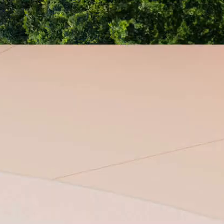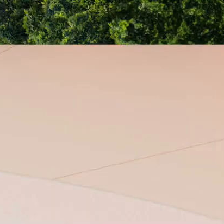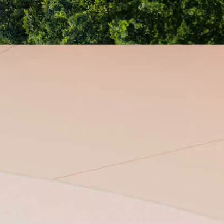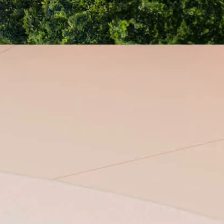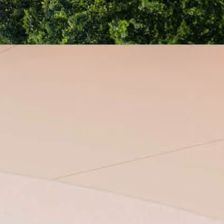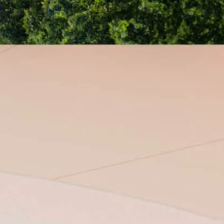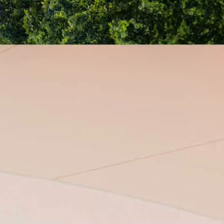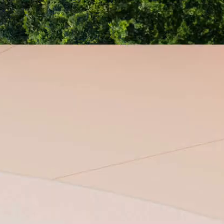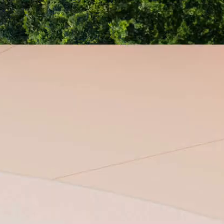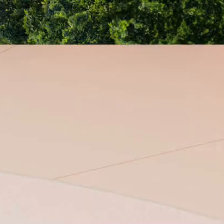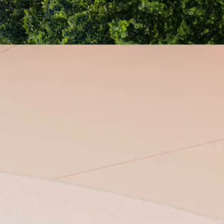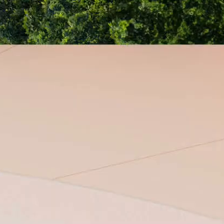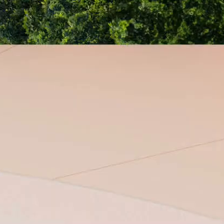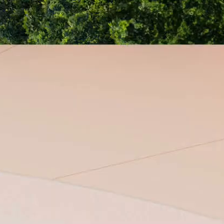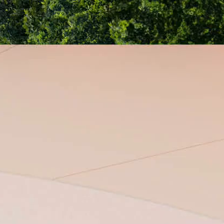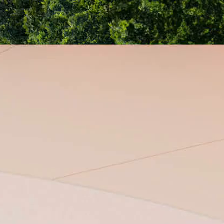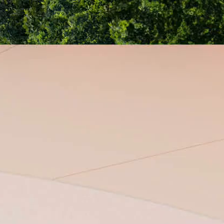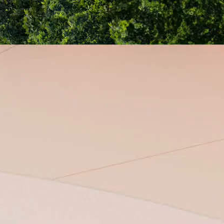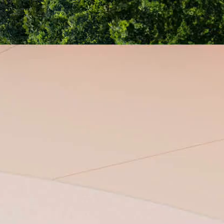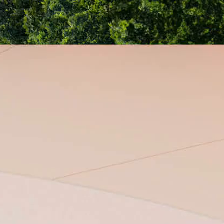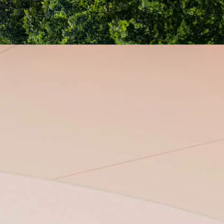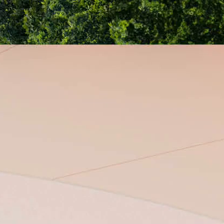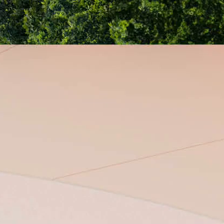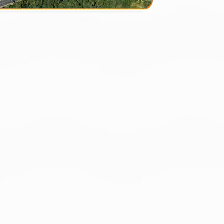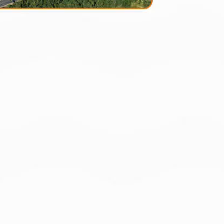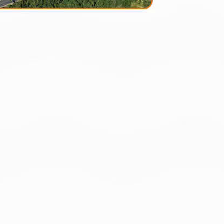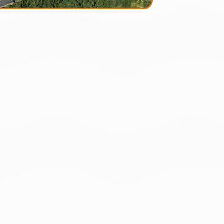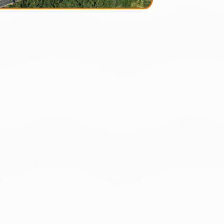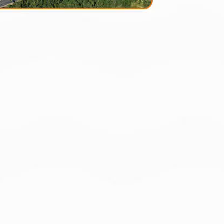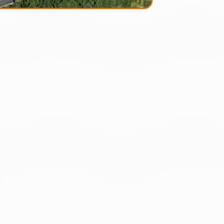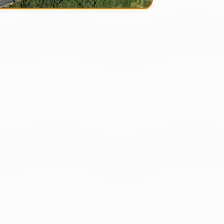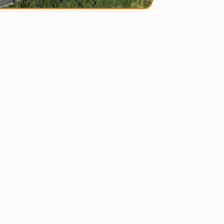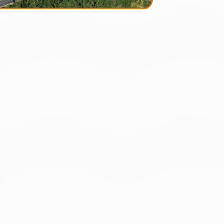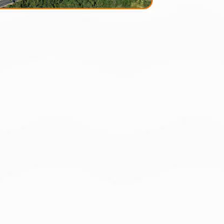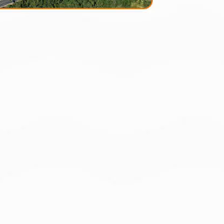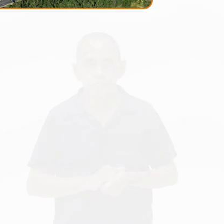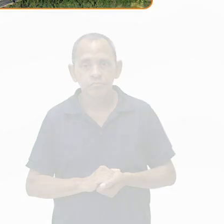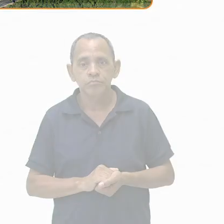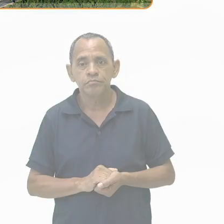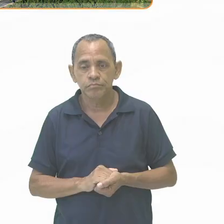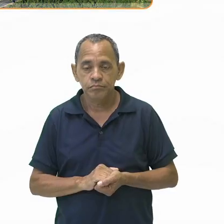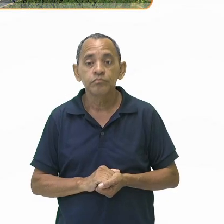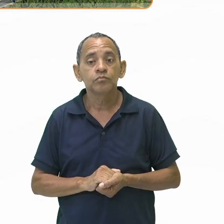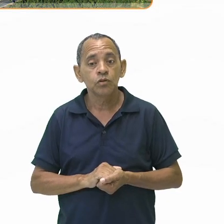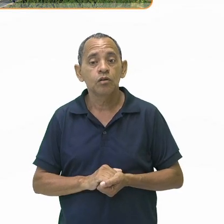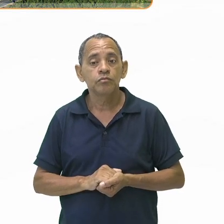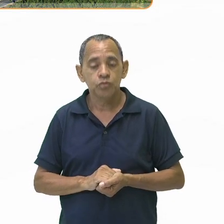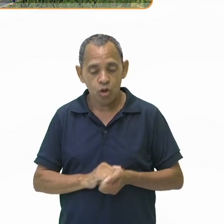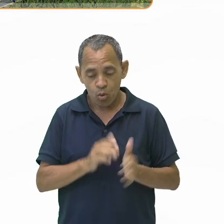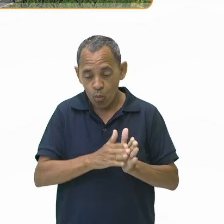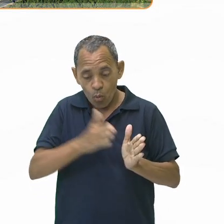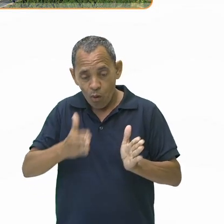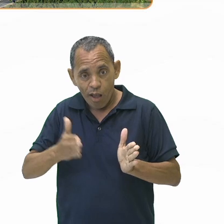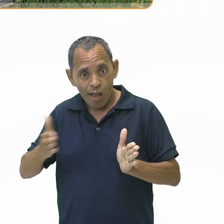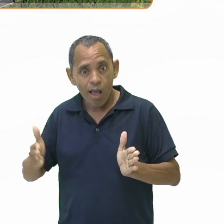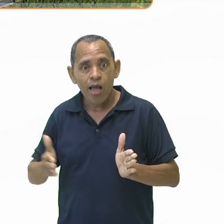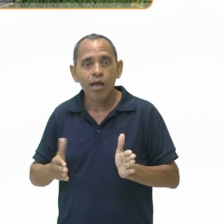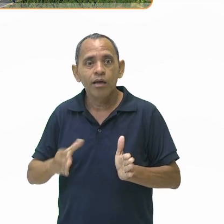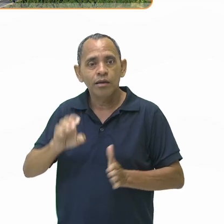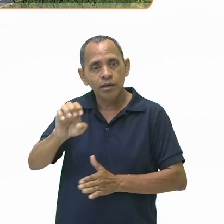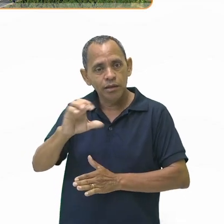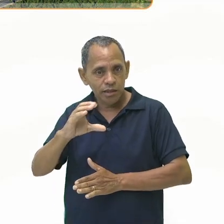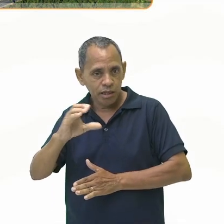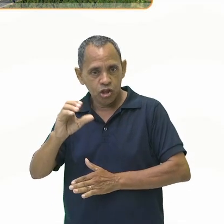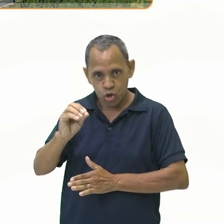questões ambientais, que é a ECO 92 ou Rio 92. Bem, a ECO 92 ou